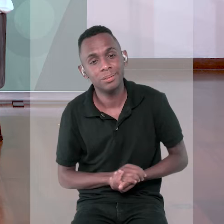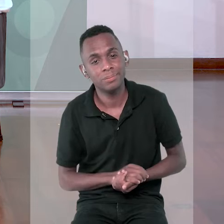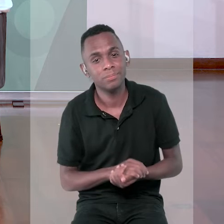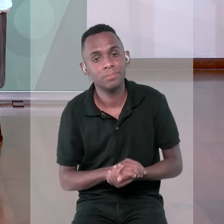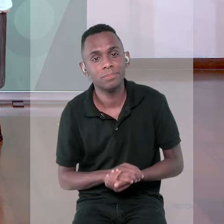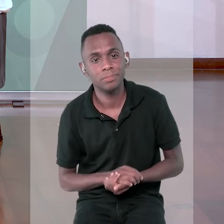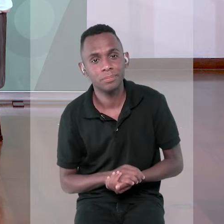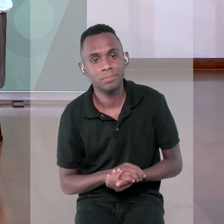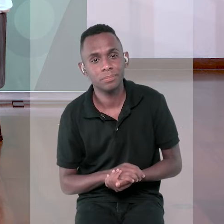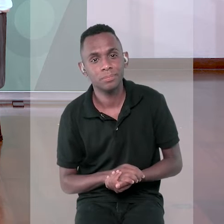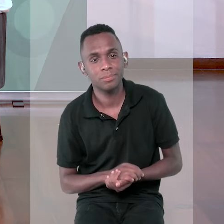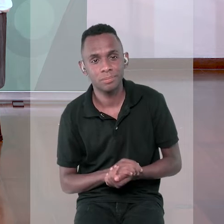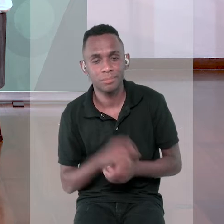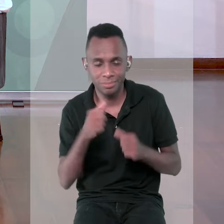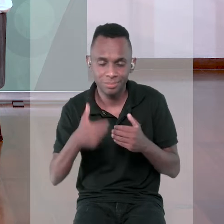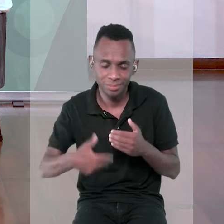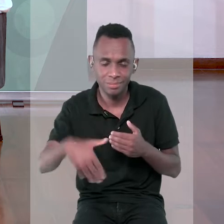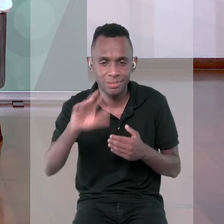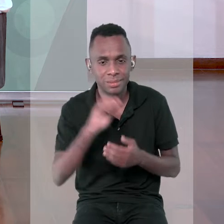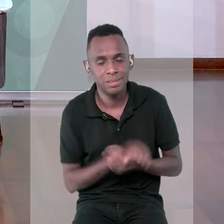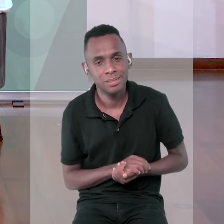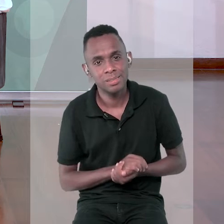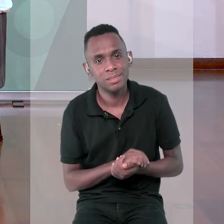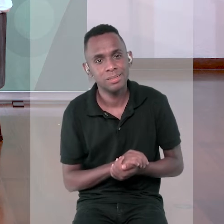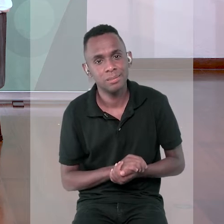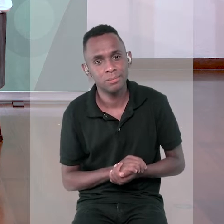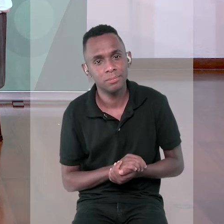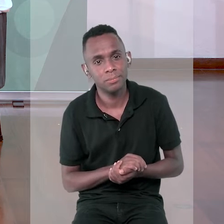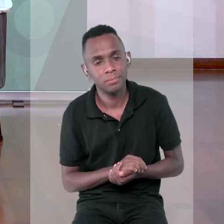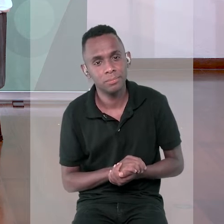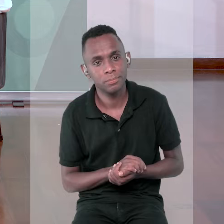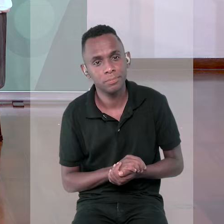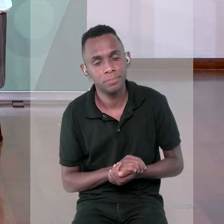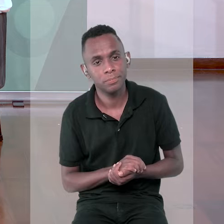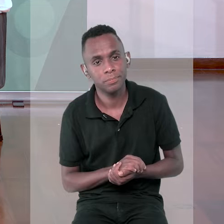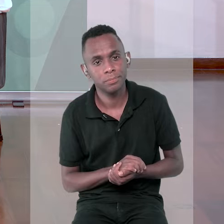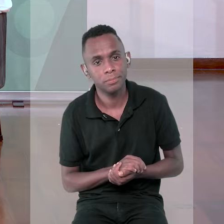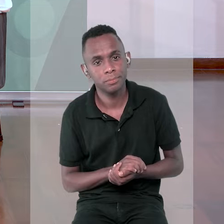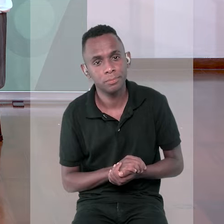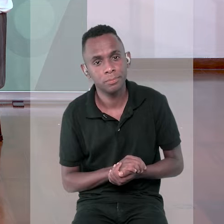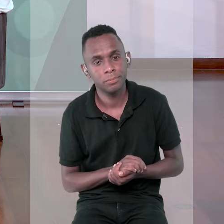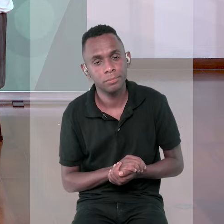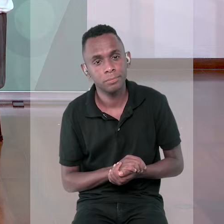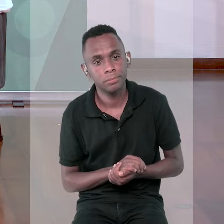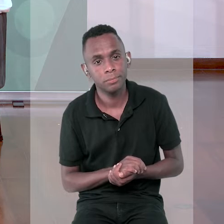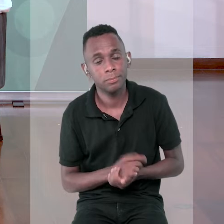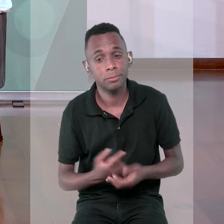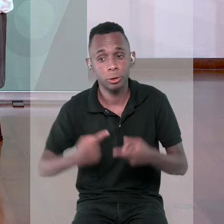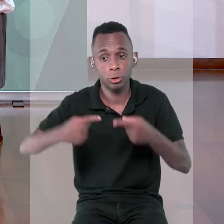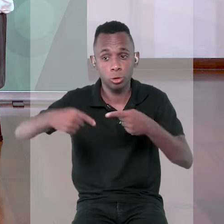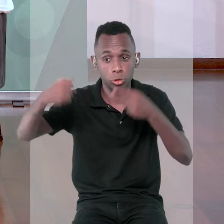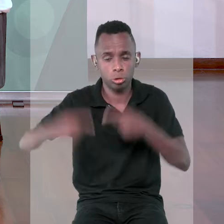gente. Pode ir, né? Vai deixando, então, Ana Tereza. A gente aí Tereza. que a gente vai. Mas eu acho que o desafio foi